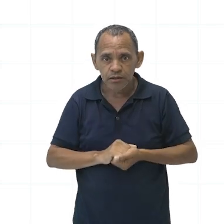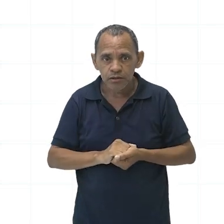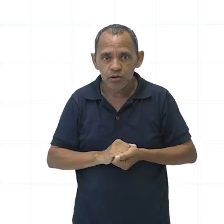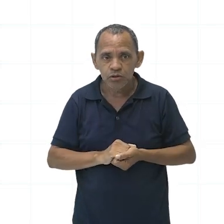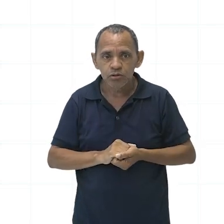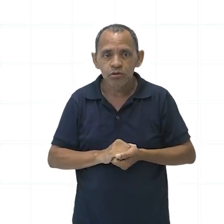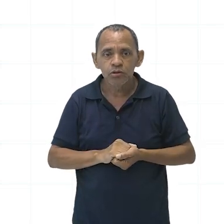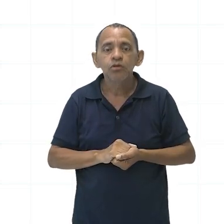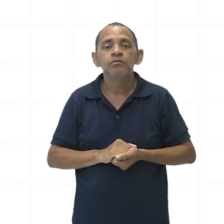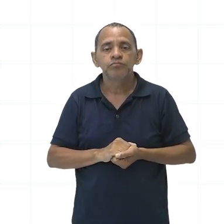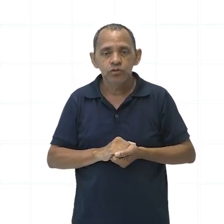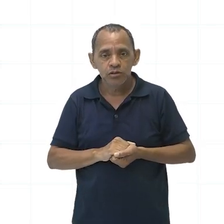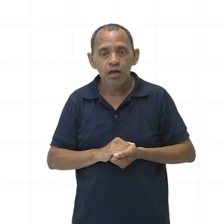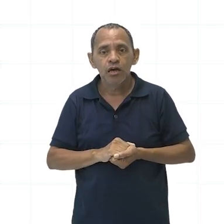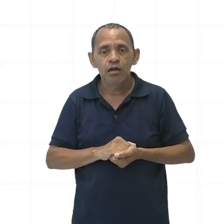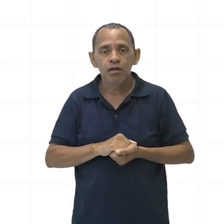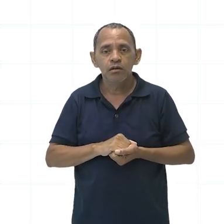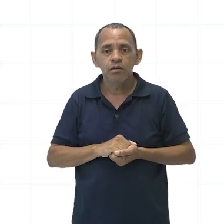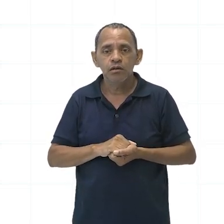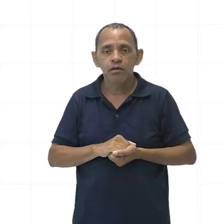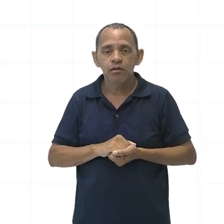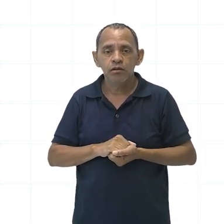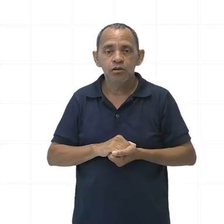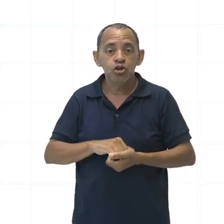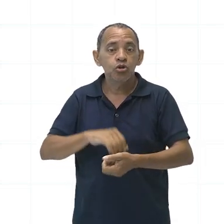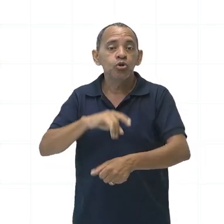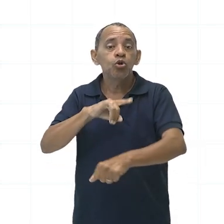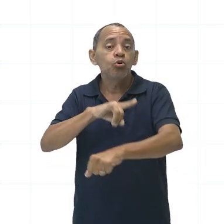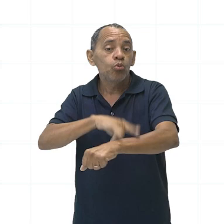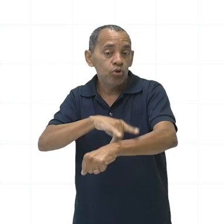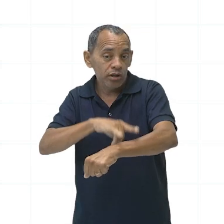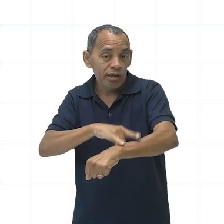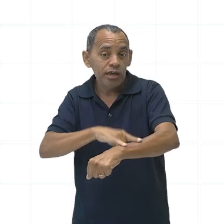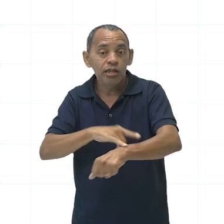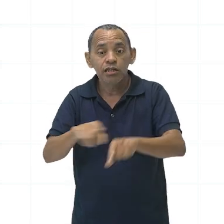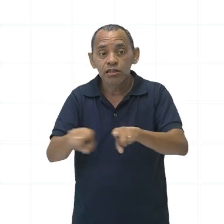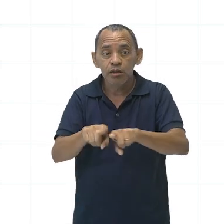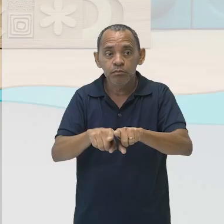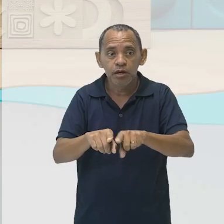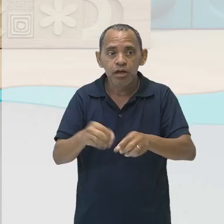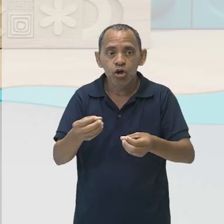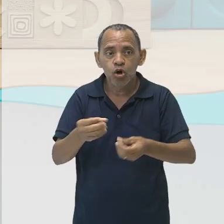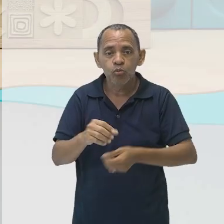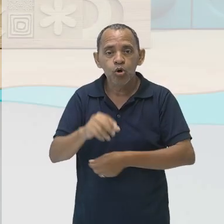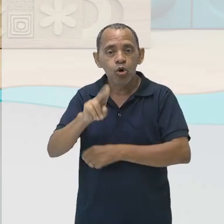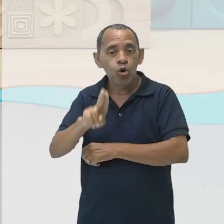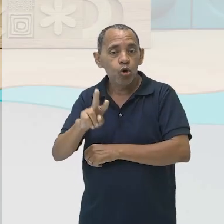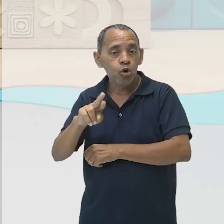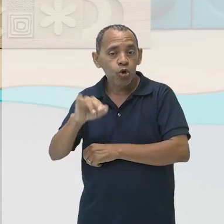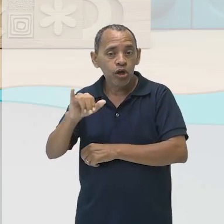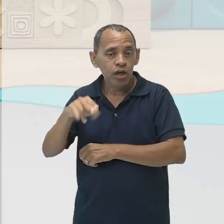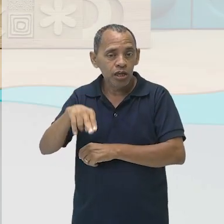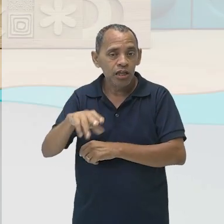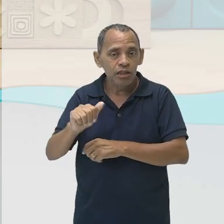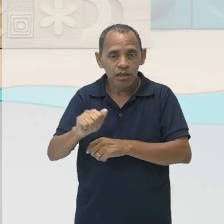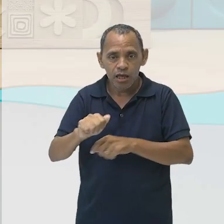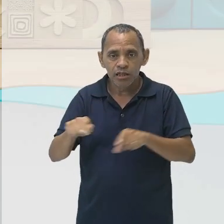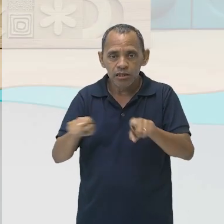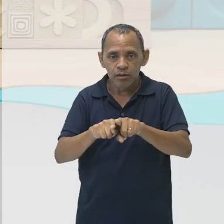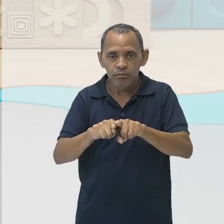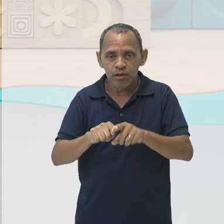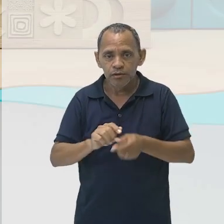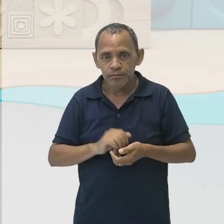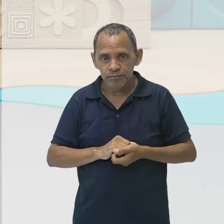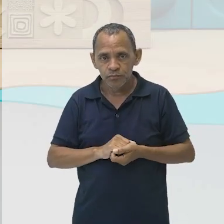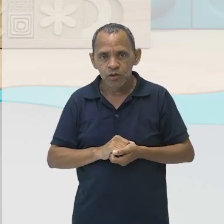de urina, né? Esses são os principais sinais ali de crise epiléptica. Agora, o que eu preciso saber para fazer,